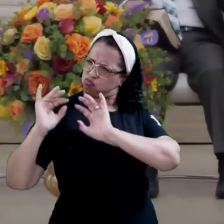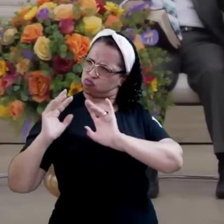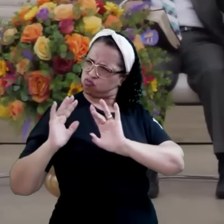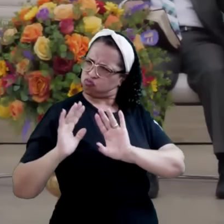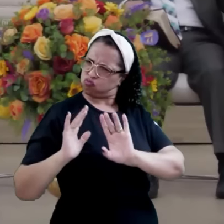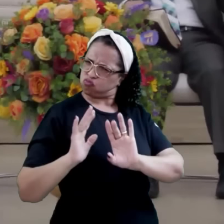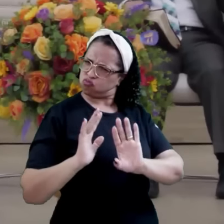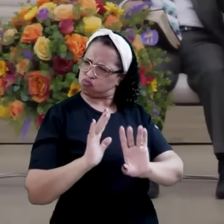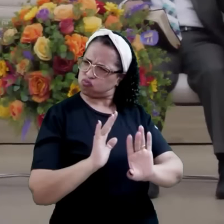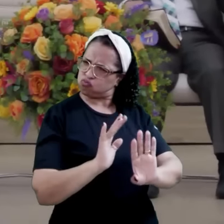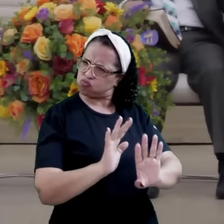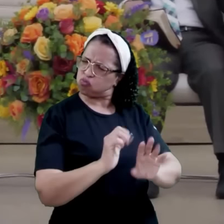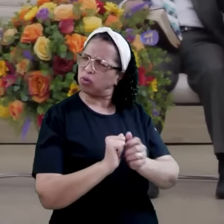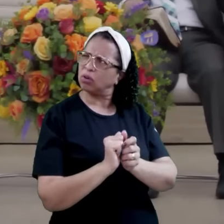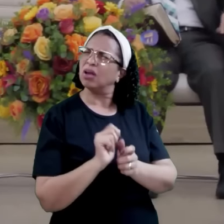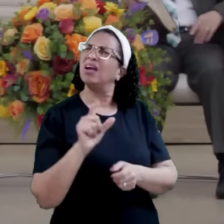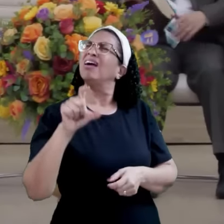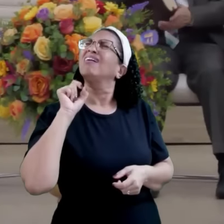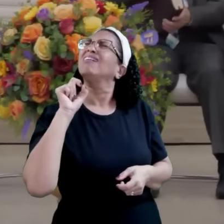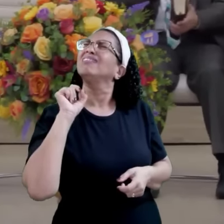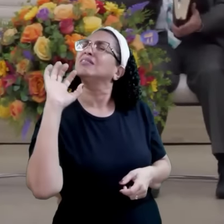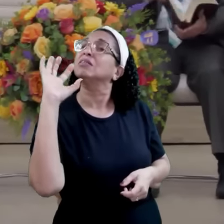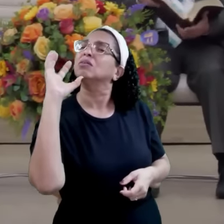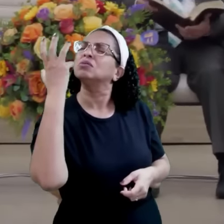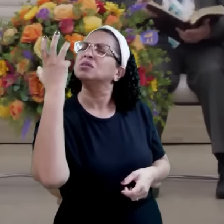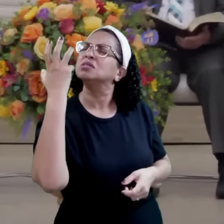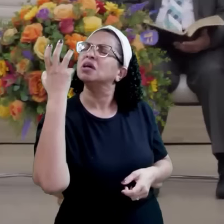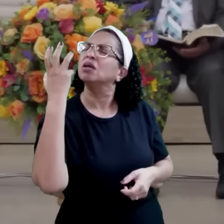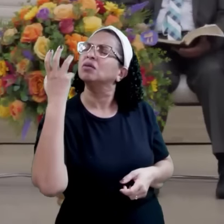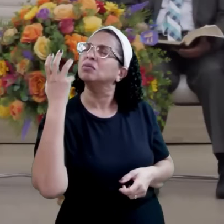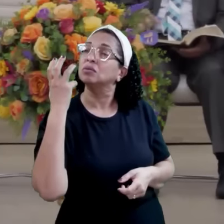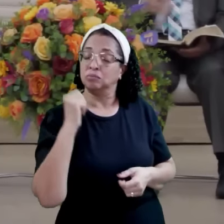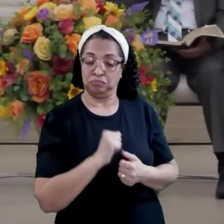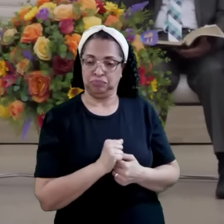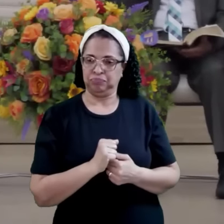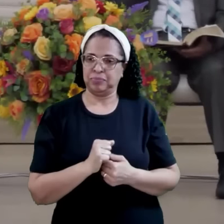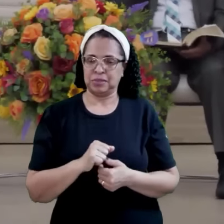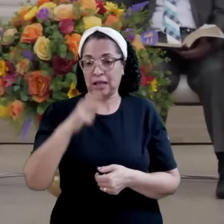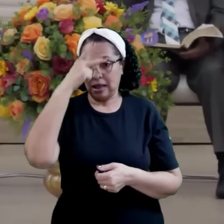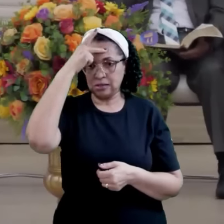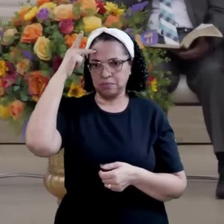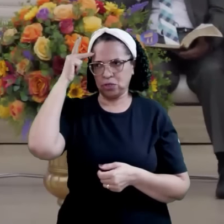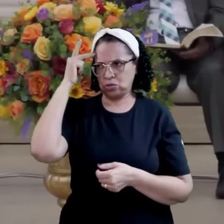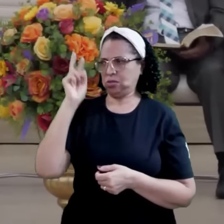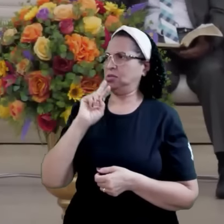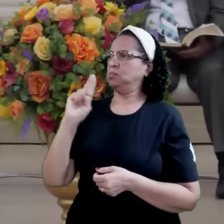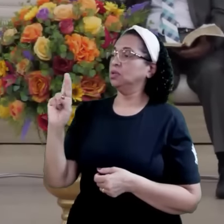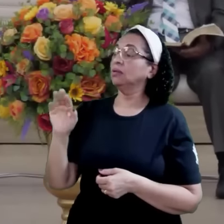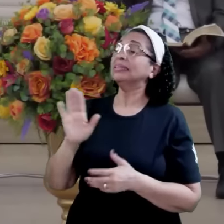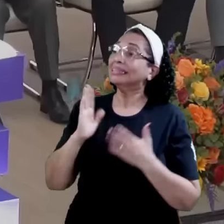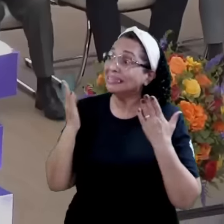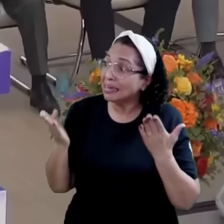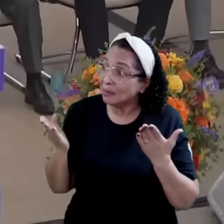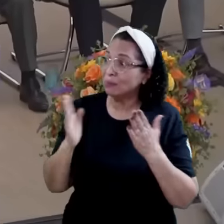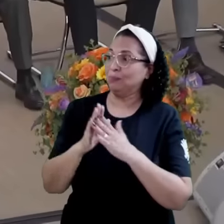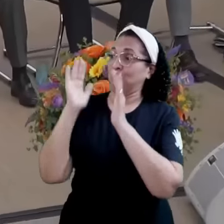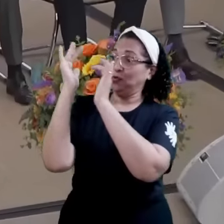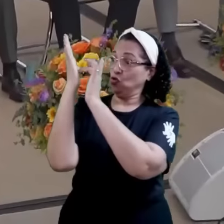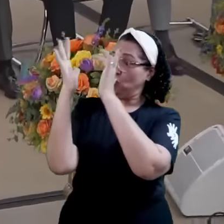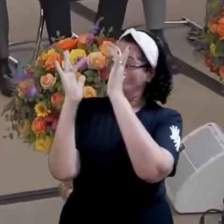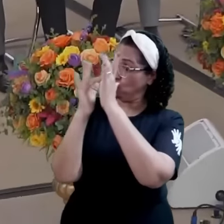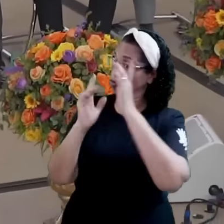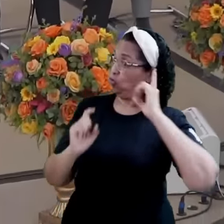é o que ressuscitou o filho da viúva na cidade de Naim é o que deu devolveu ao movimento da mão daquele homem com a mão